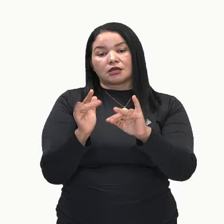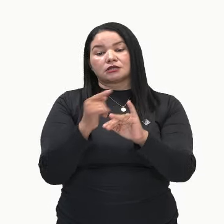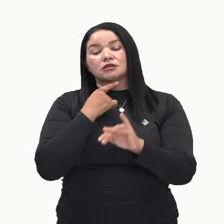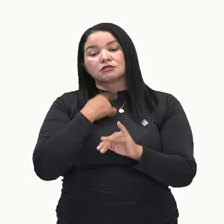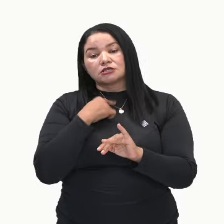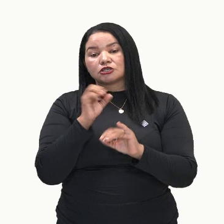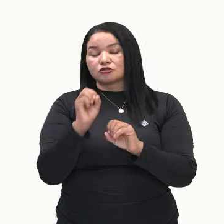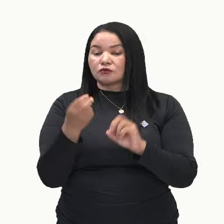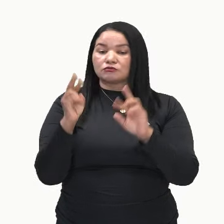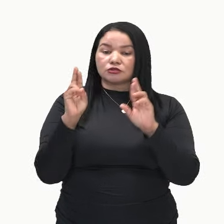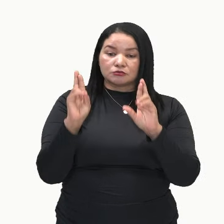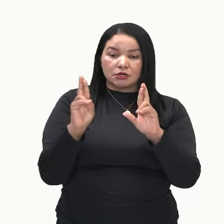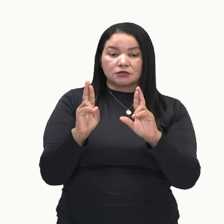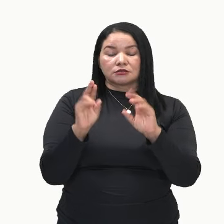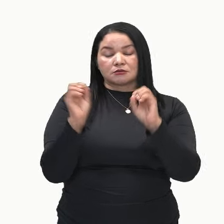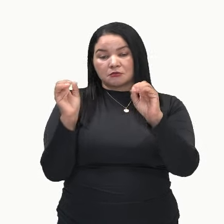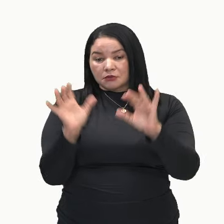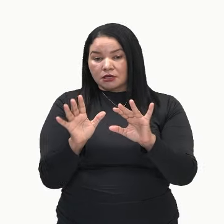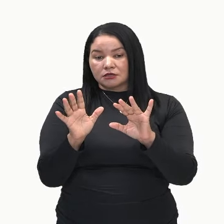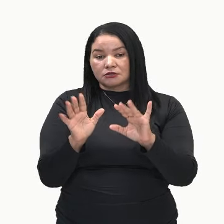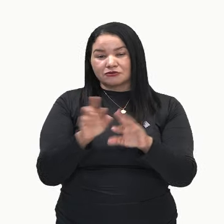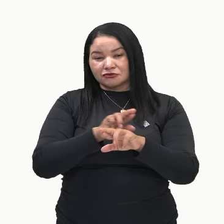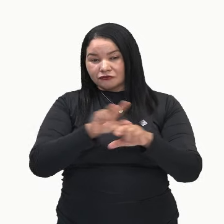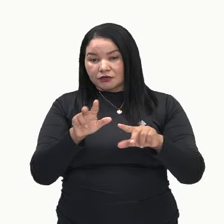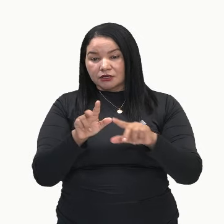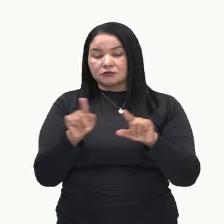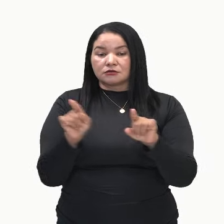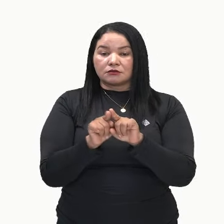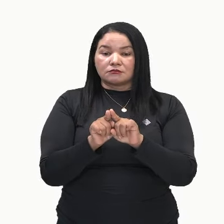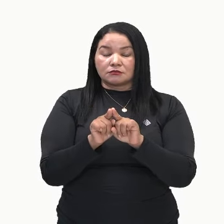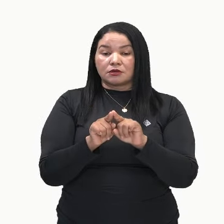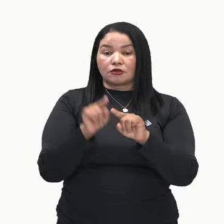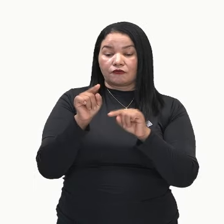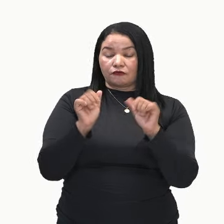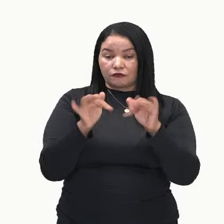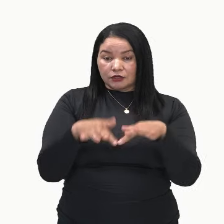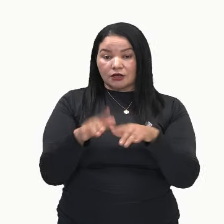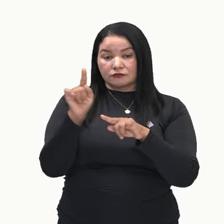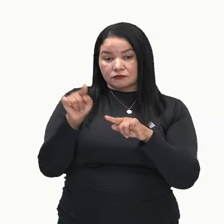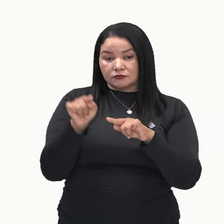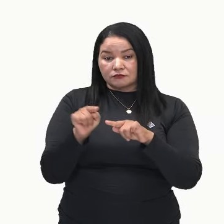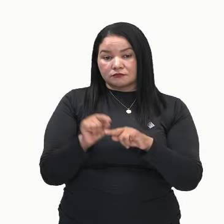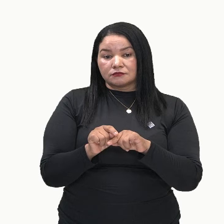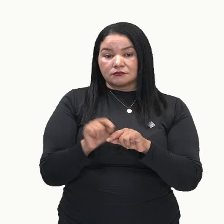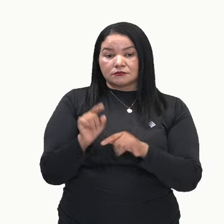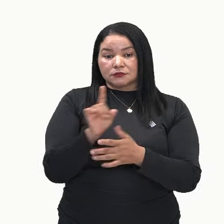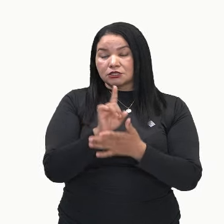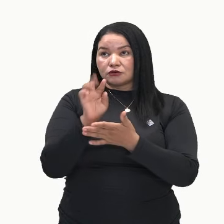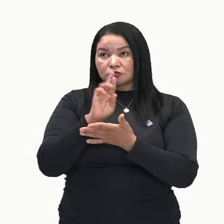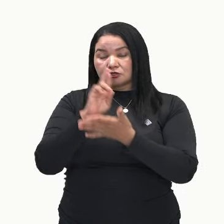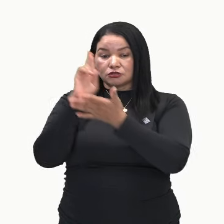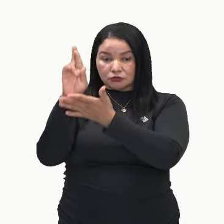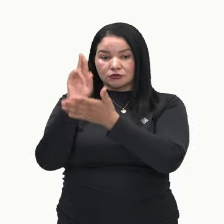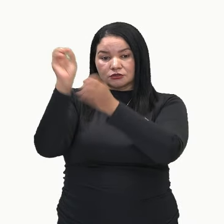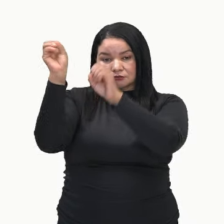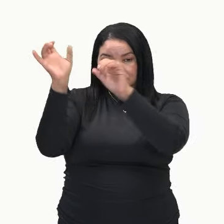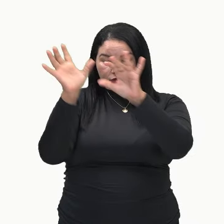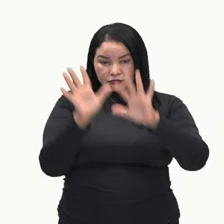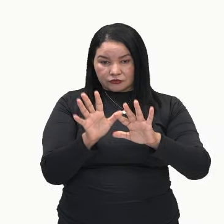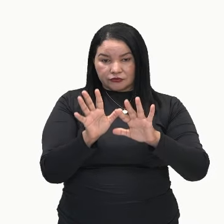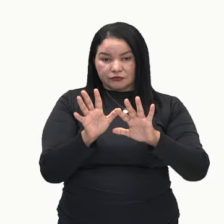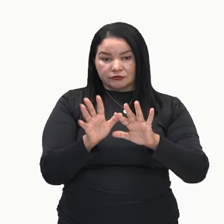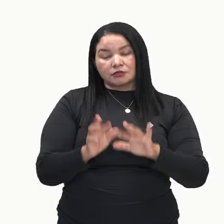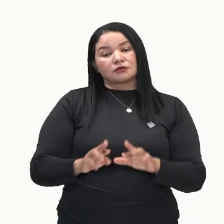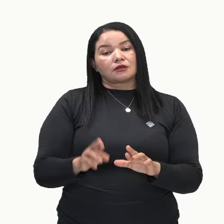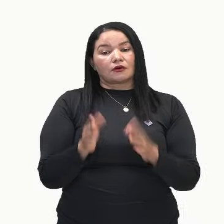de esperança, bênçãos, também sinalizado ali com ponto de exclamação, né? Que o Senhor te abençoe. Então, estou usando aqui, eu tenho votos